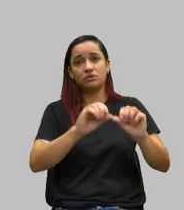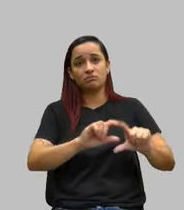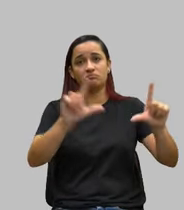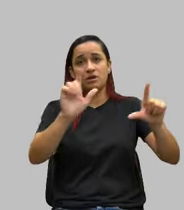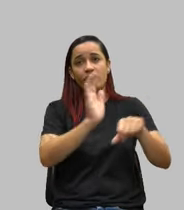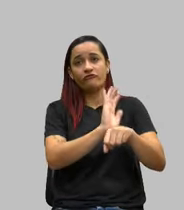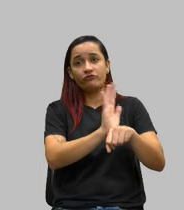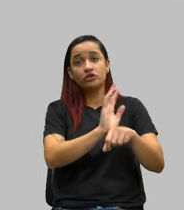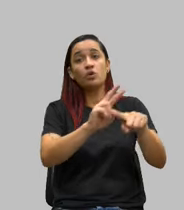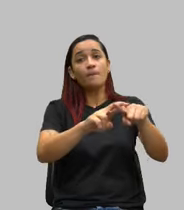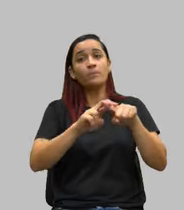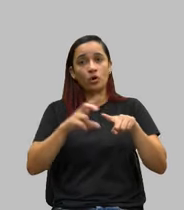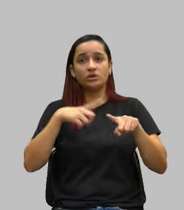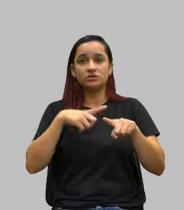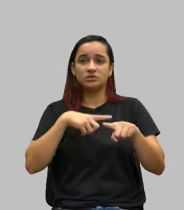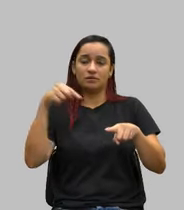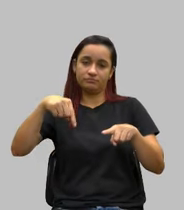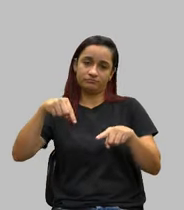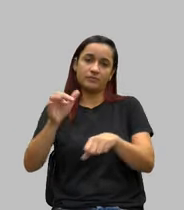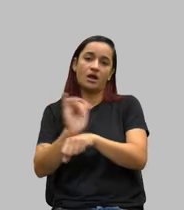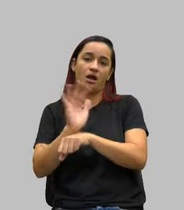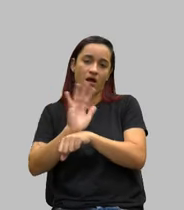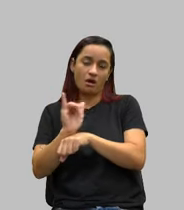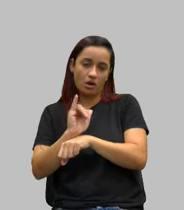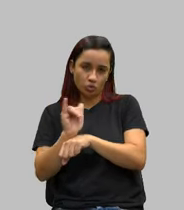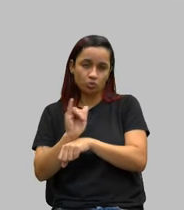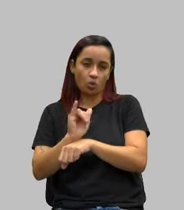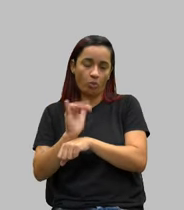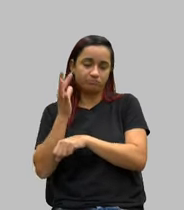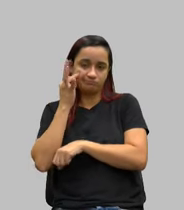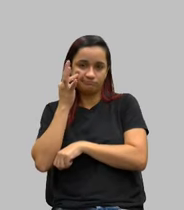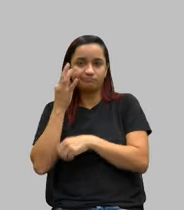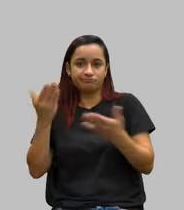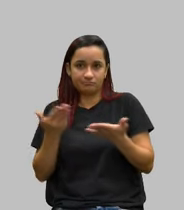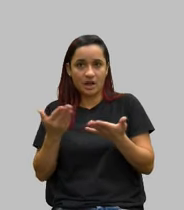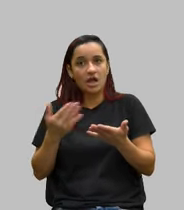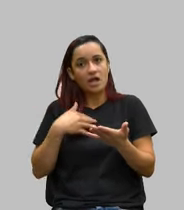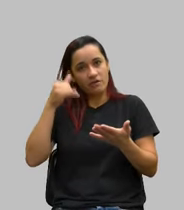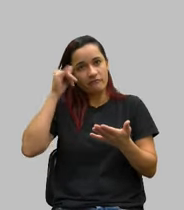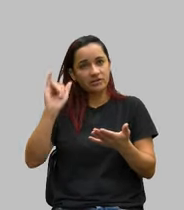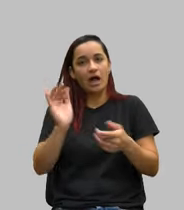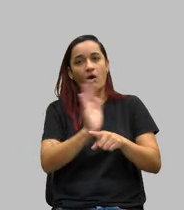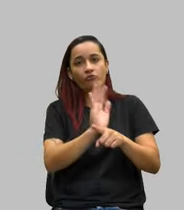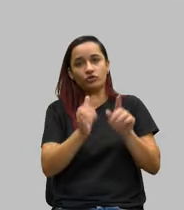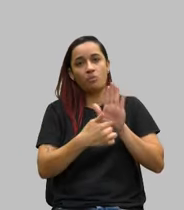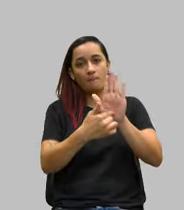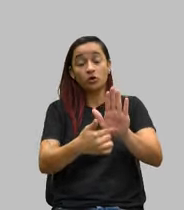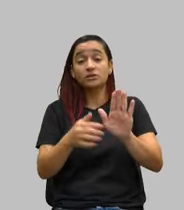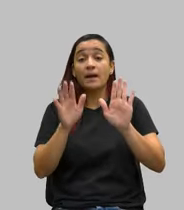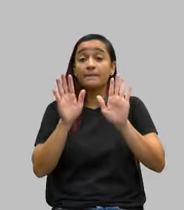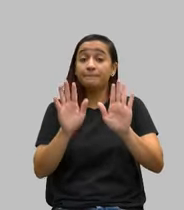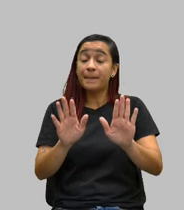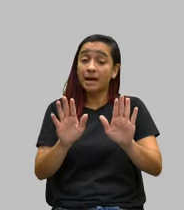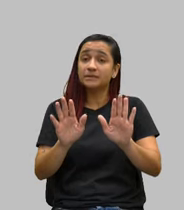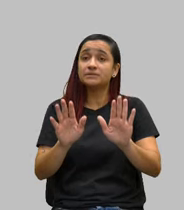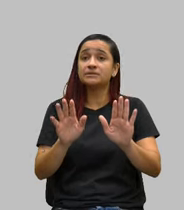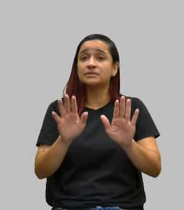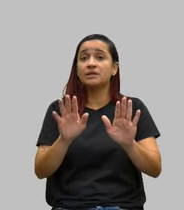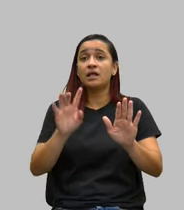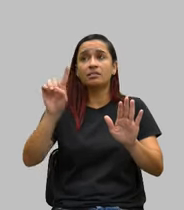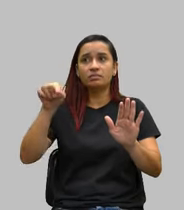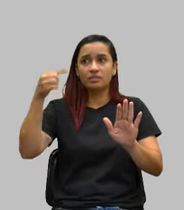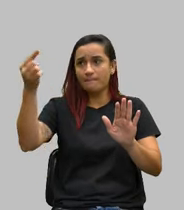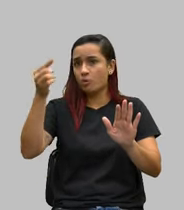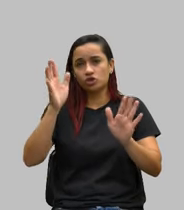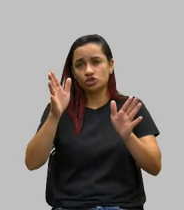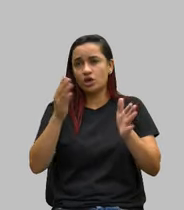tem trans isão ao vivo eu entendi a questão da do vídeo aqui da da maconha mas daqui a pouco tá chegando em todos